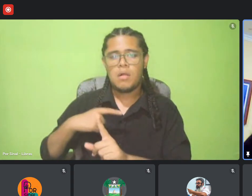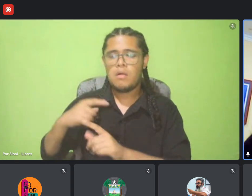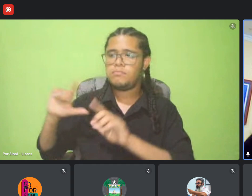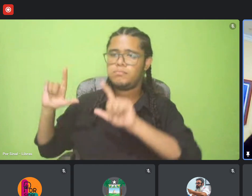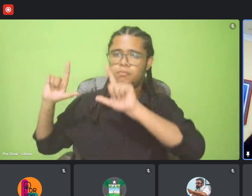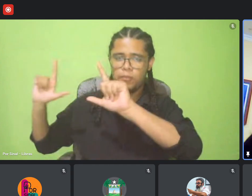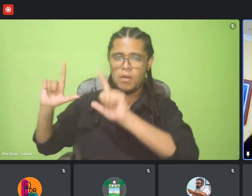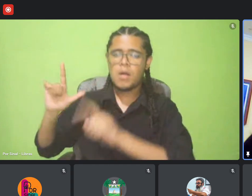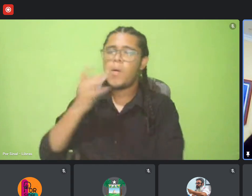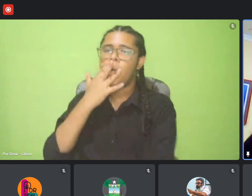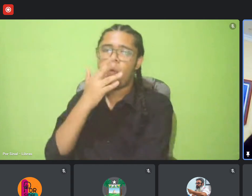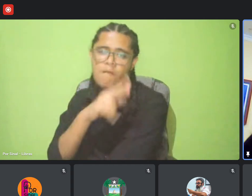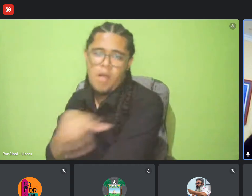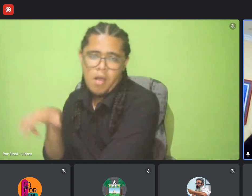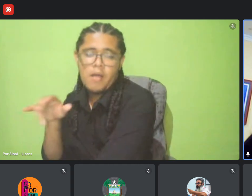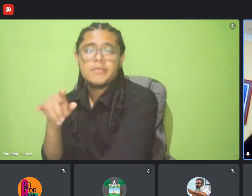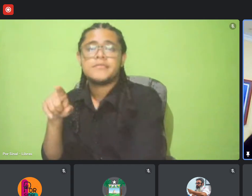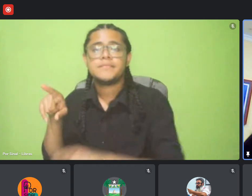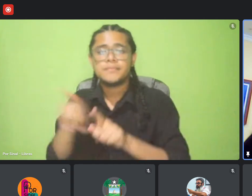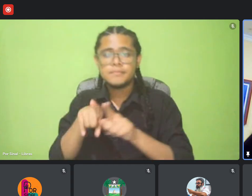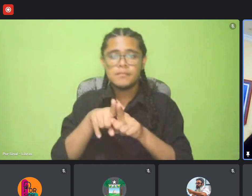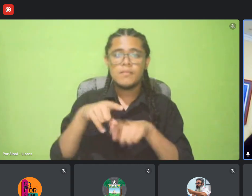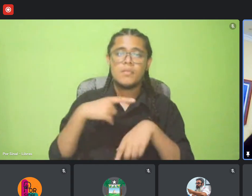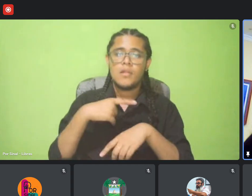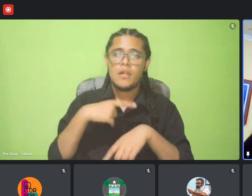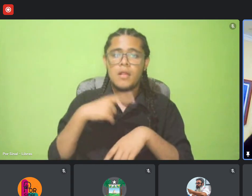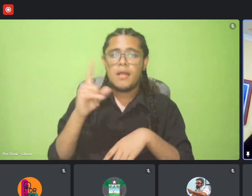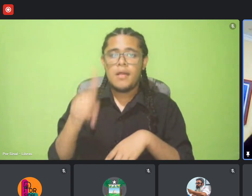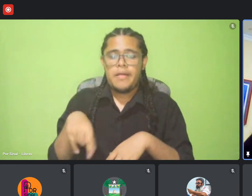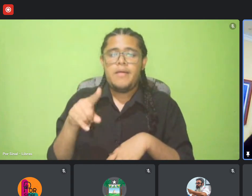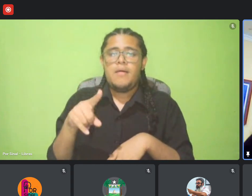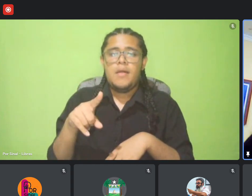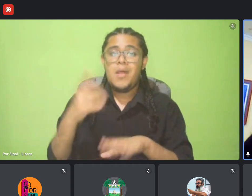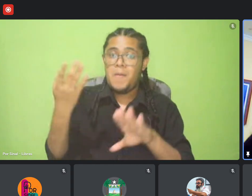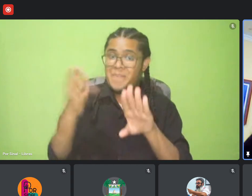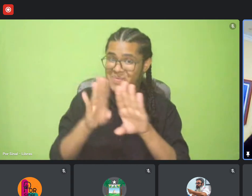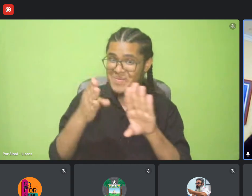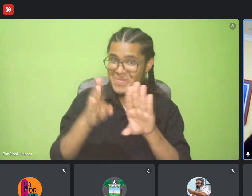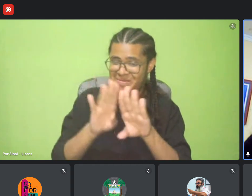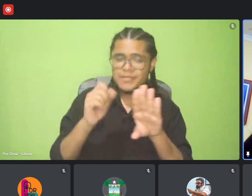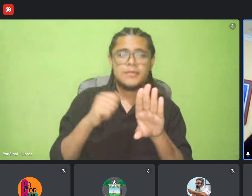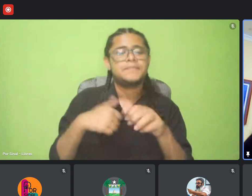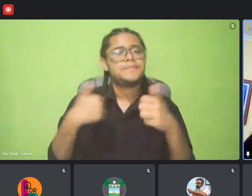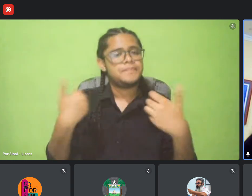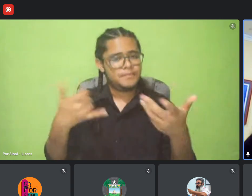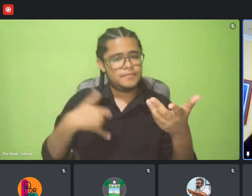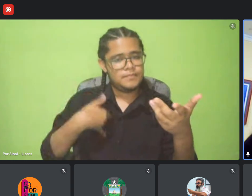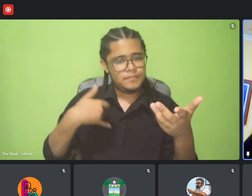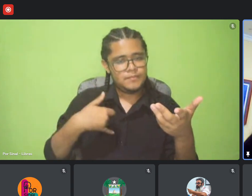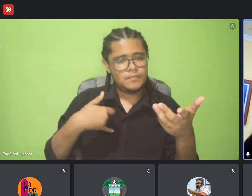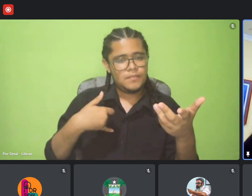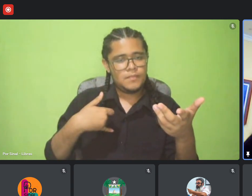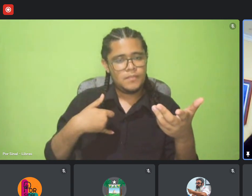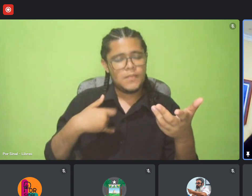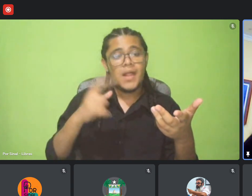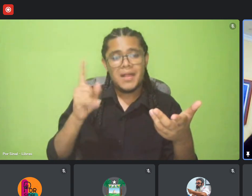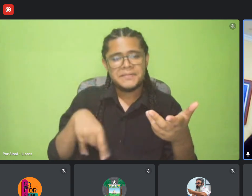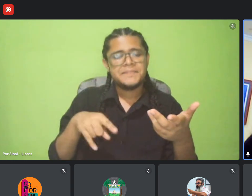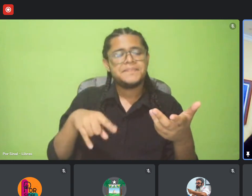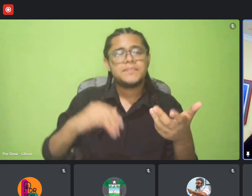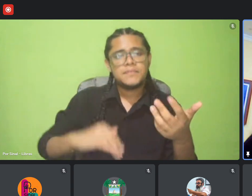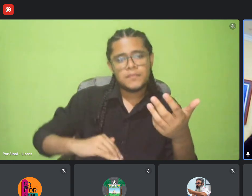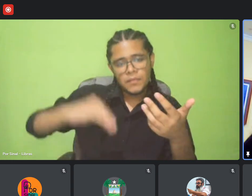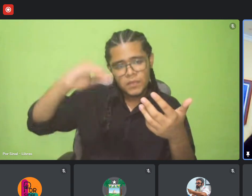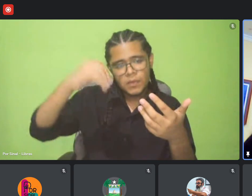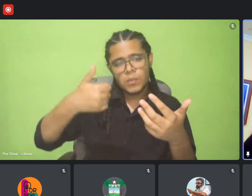Um metro e setenta e dois, mais ou menos, de altura. É isso. E, como eu estava falando, essa questão